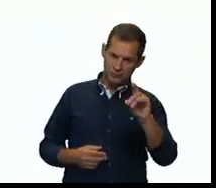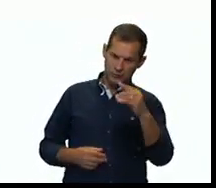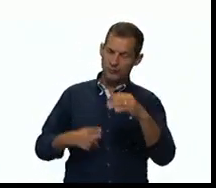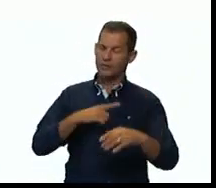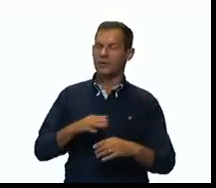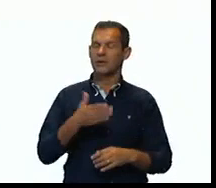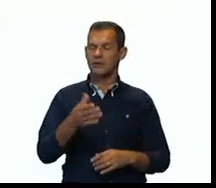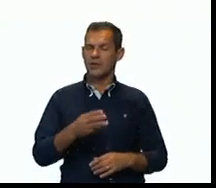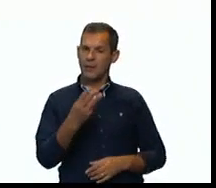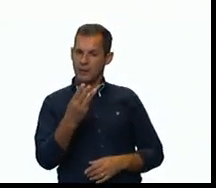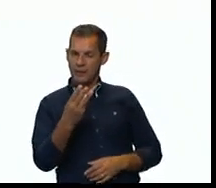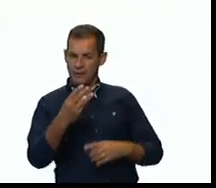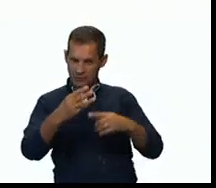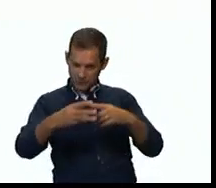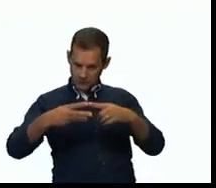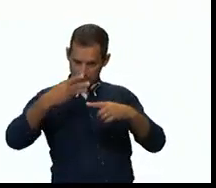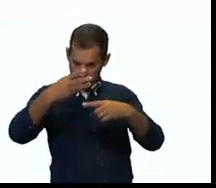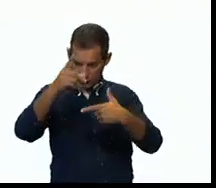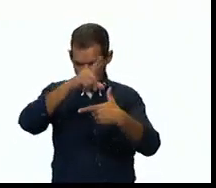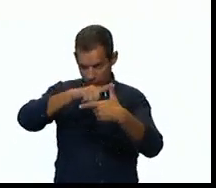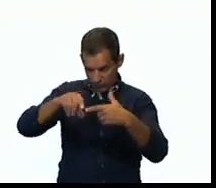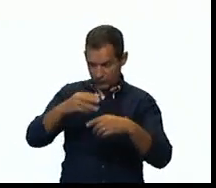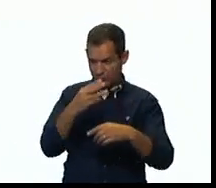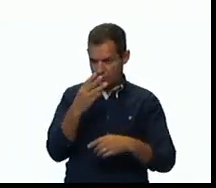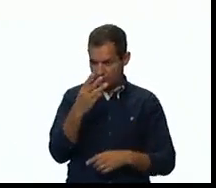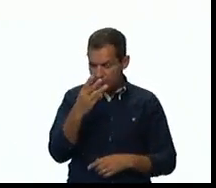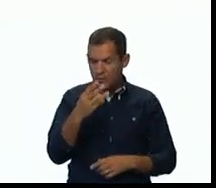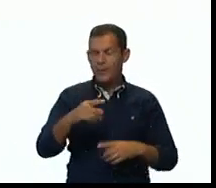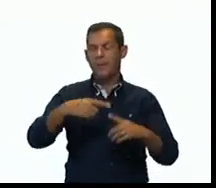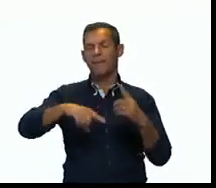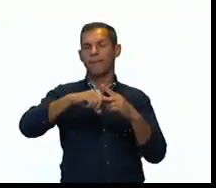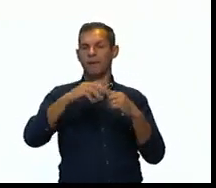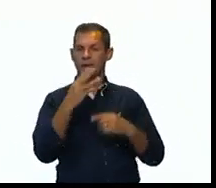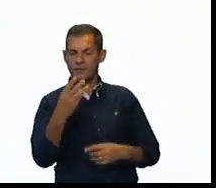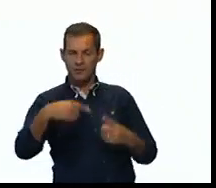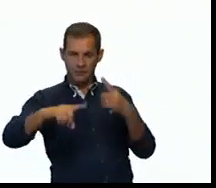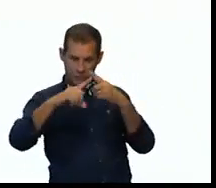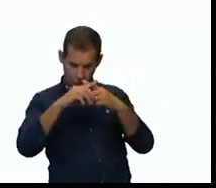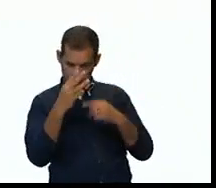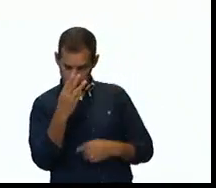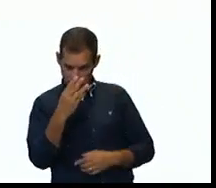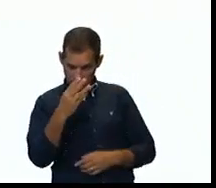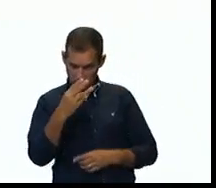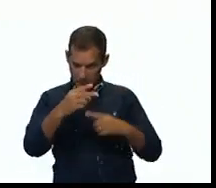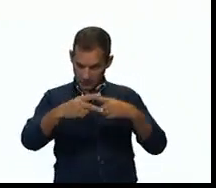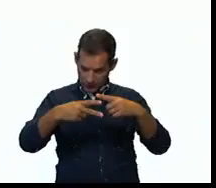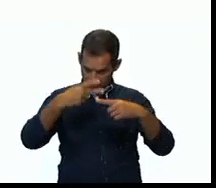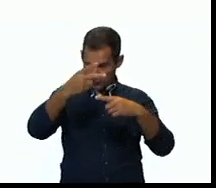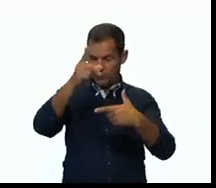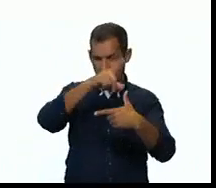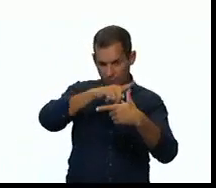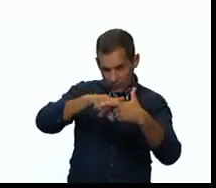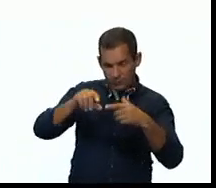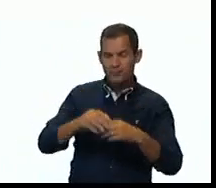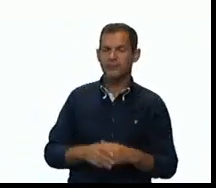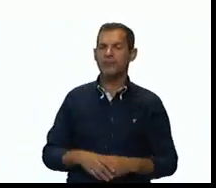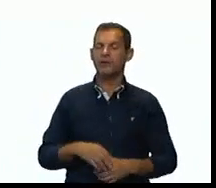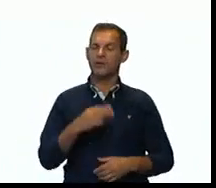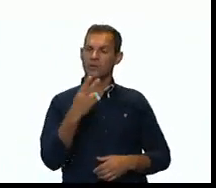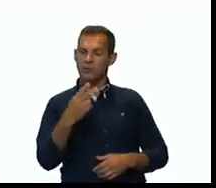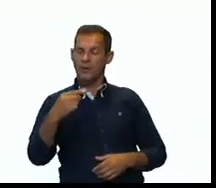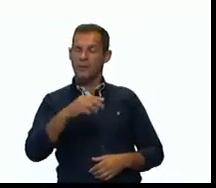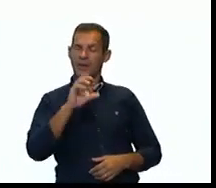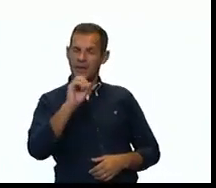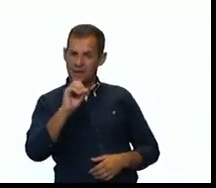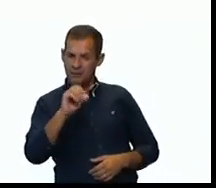eu tenho aqui 3³ dividido por 3, mais 3 que multiplica 3² dividido por 2,